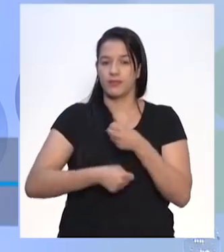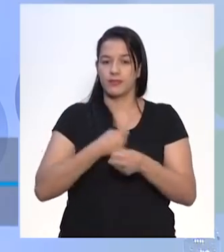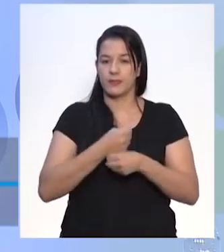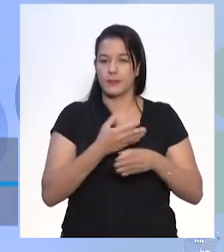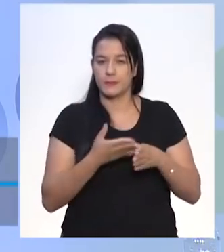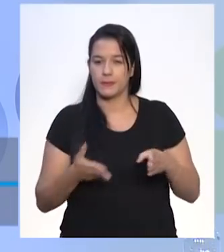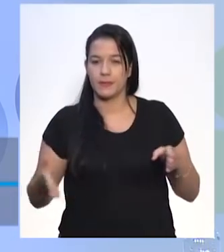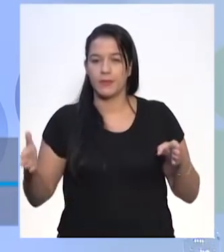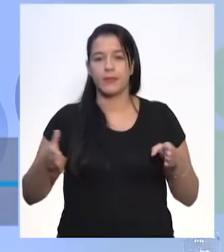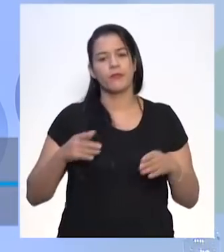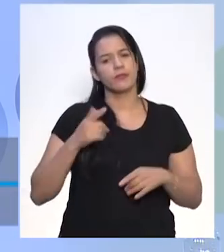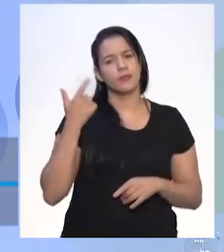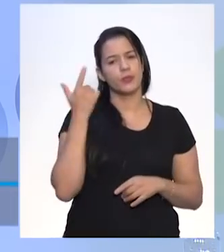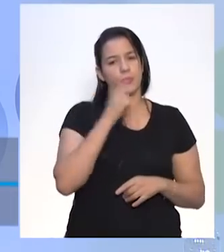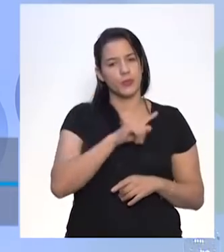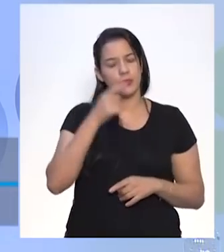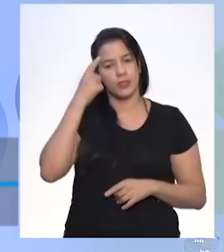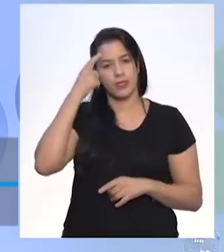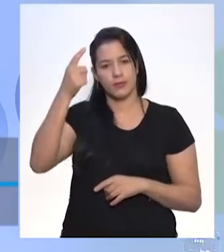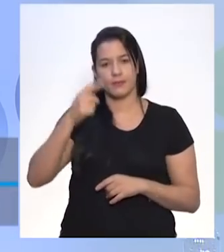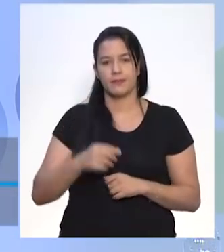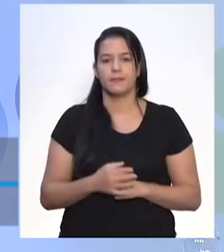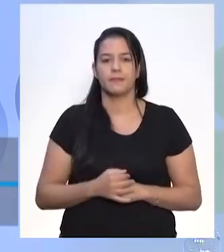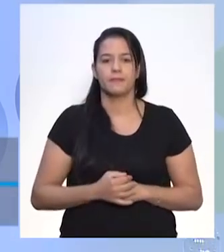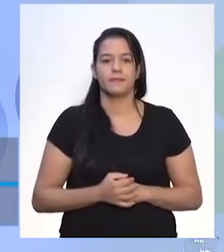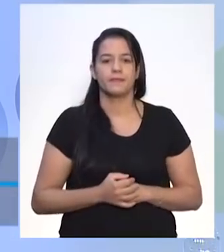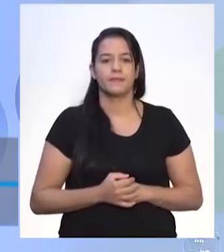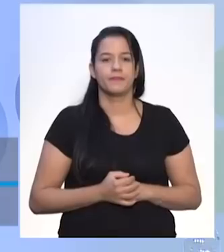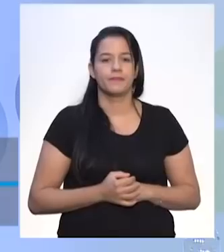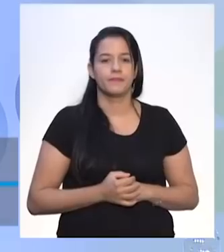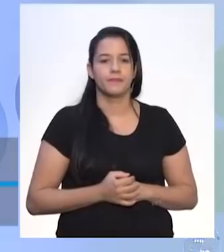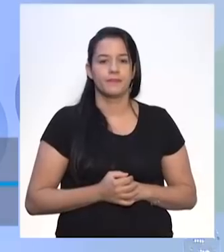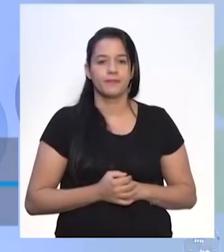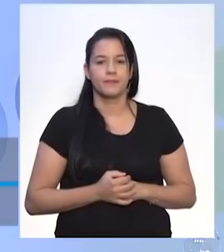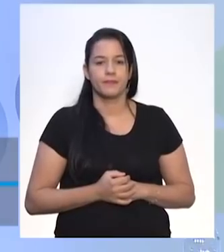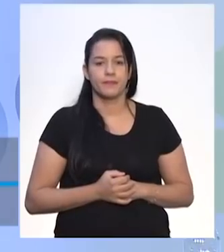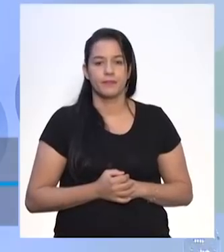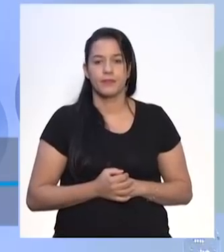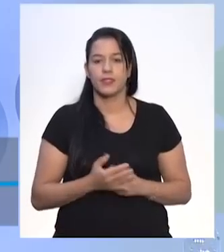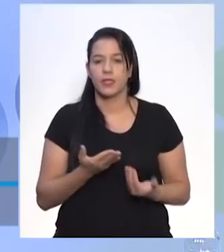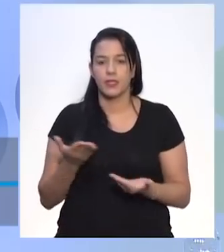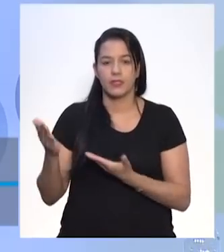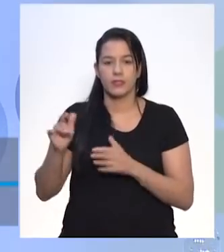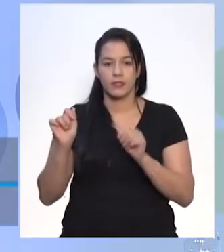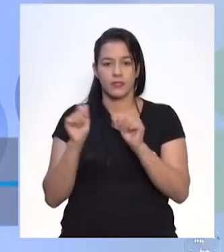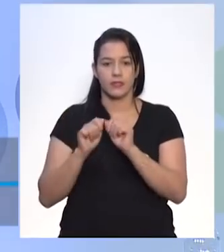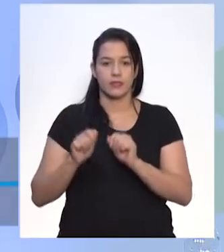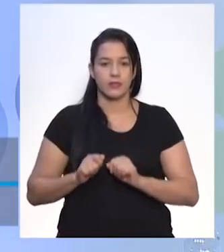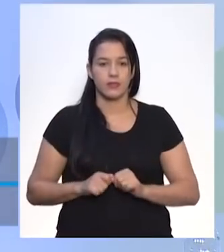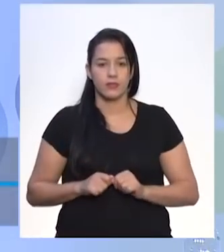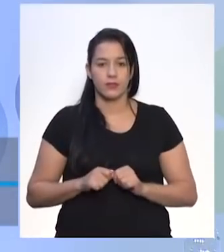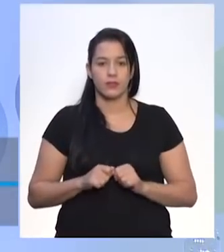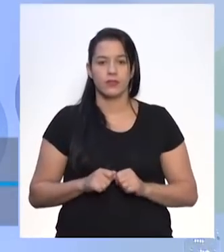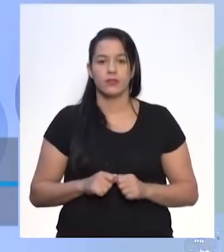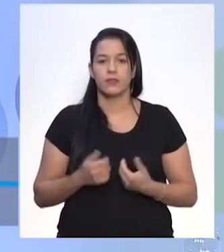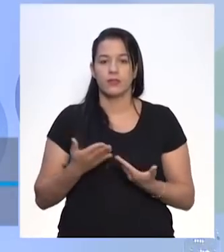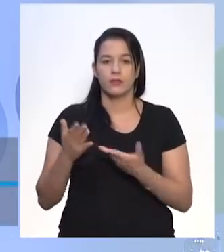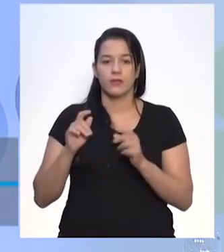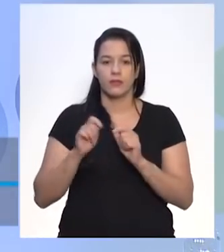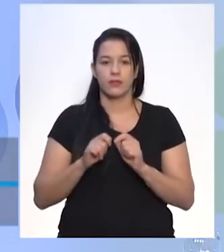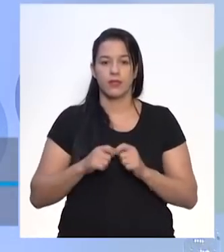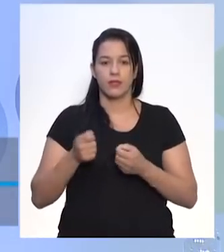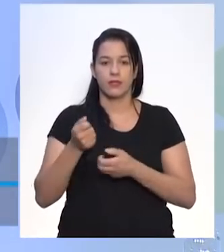Para vocês conseguirem sempre estar lembrando, né? Ah, Duda, você fez o seu quadro. A gente